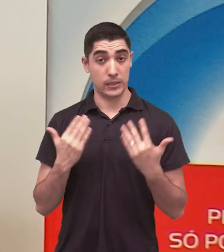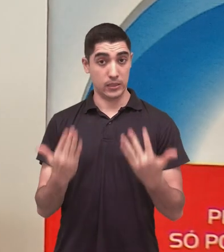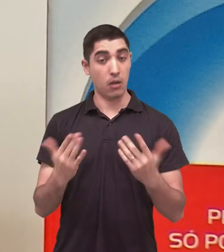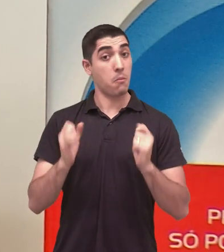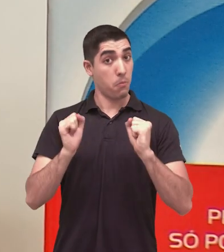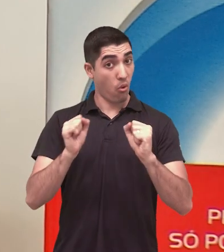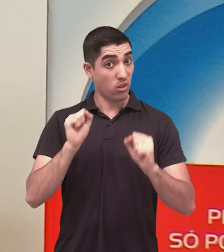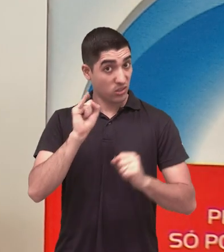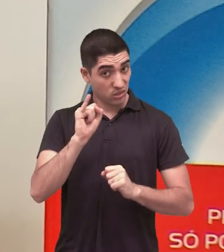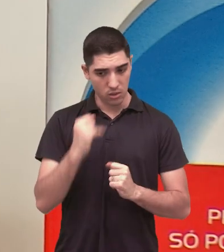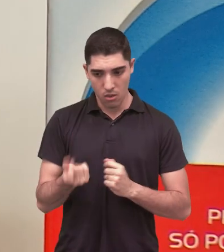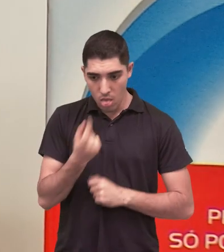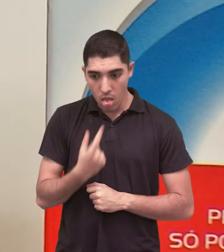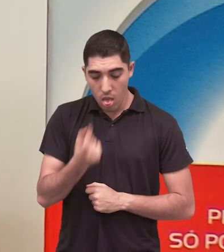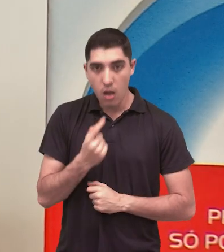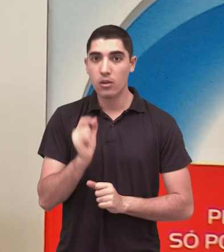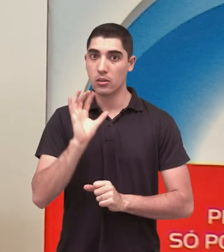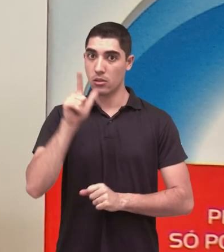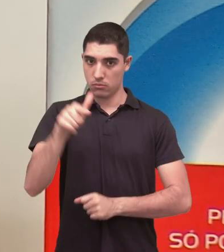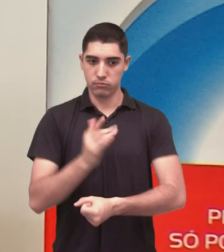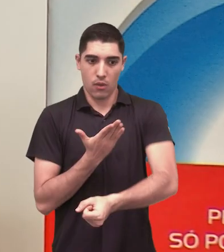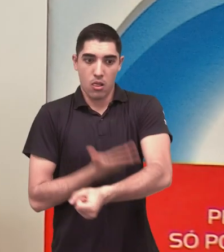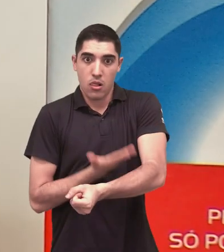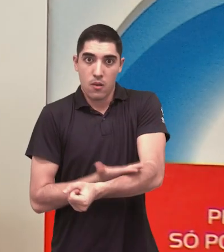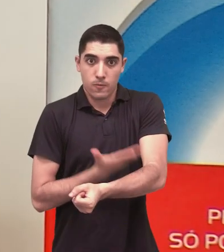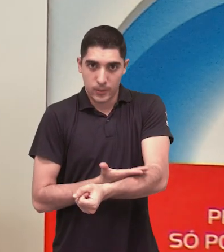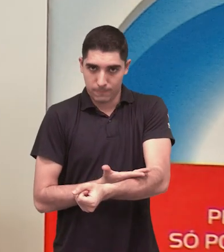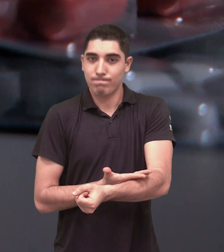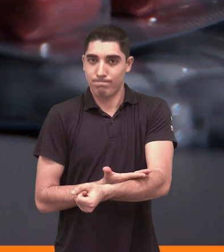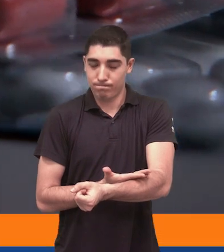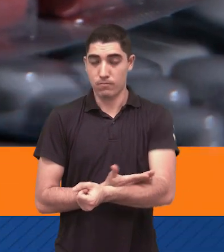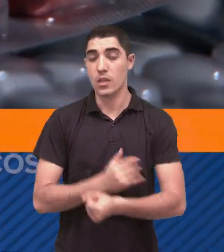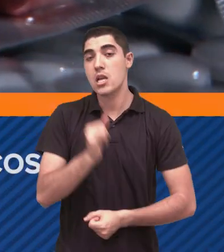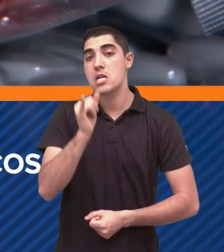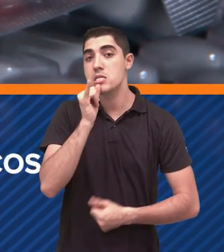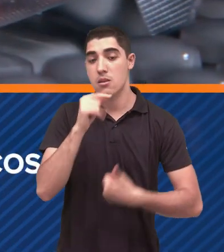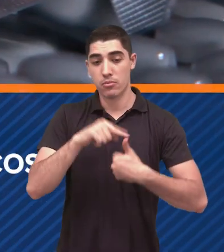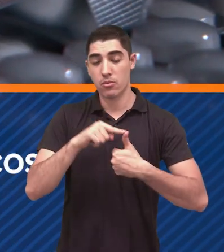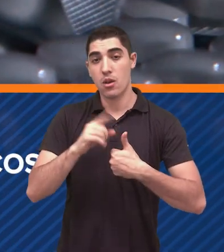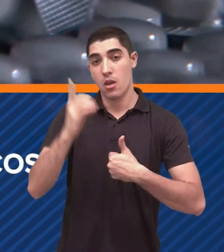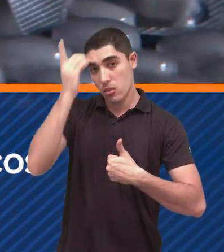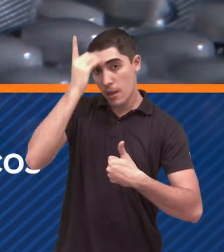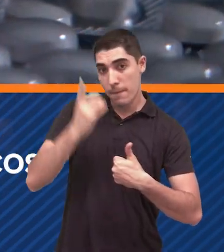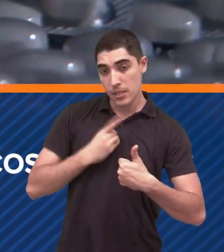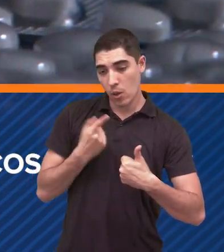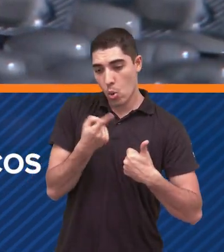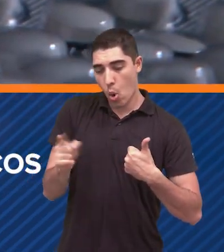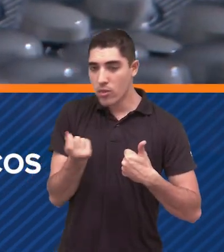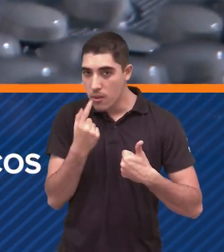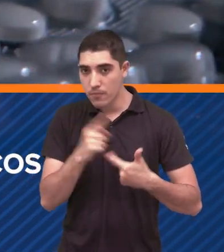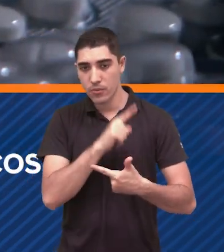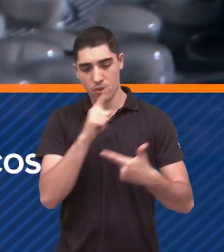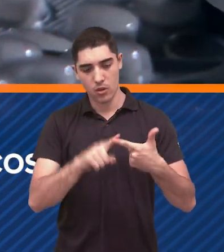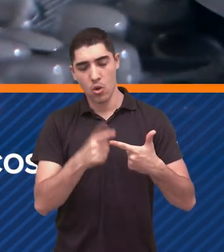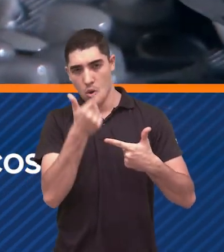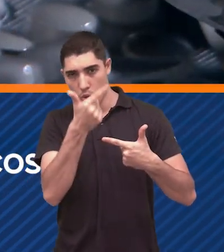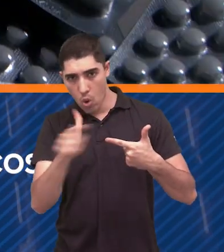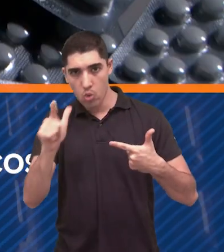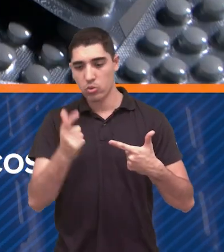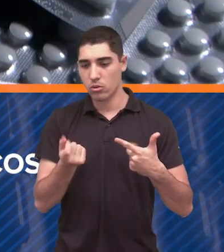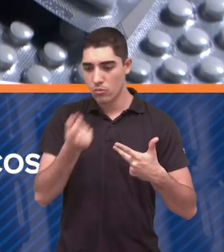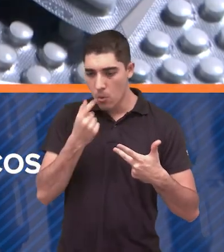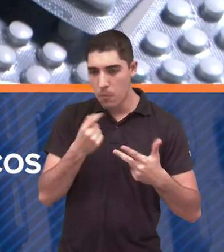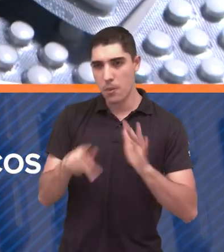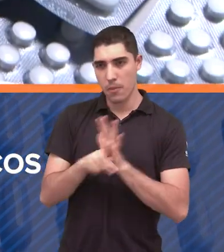e podem causar dependência física ou psíquica. Alguns exemplos são os antidepressivos,